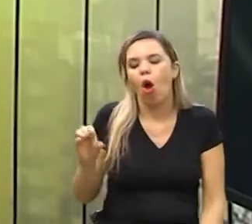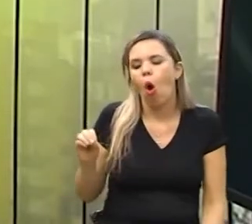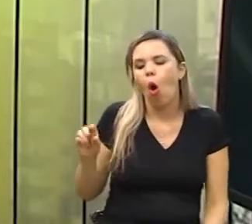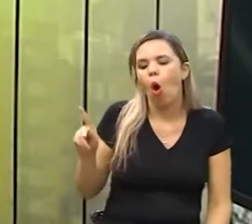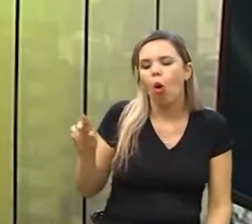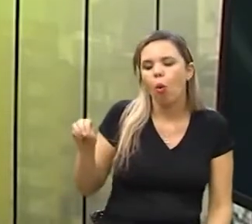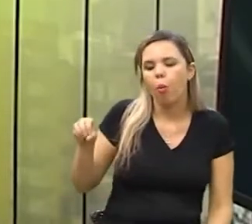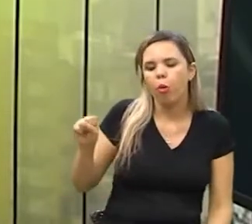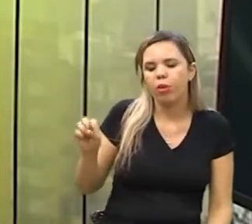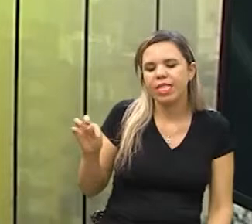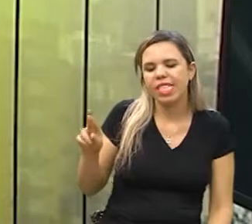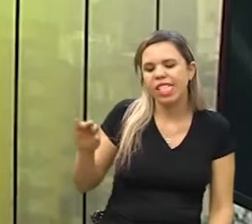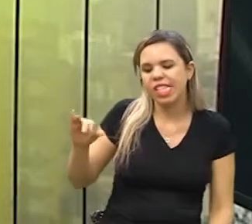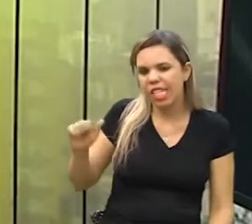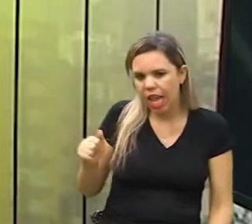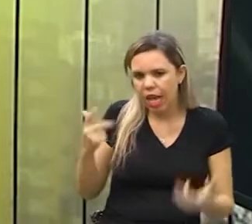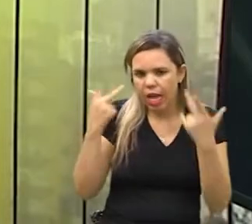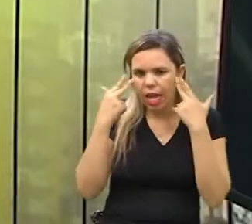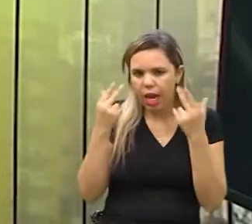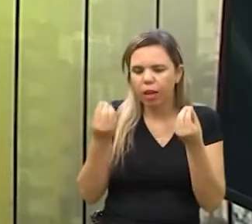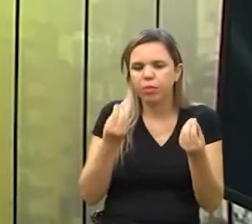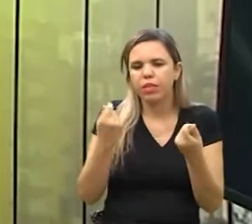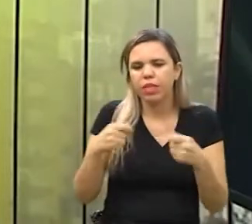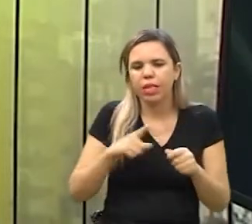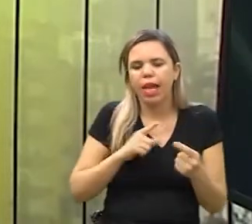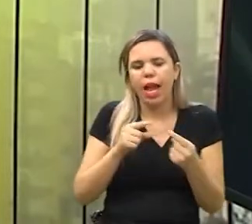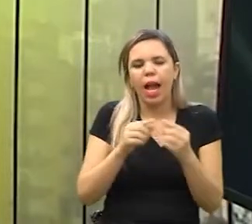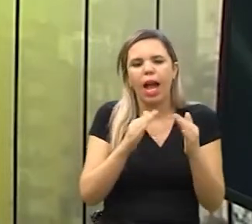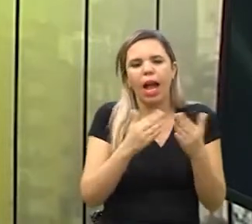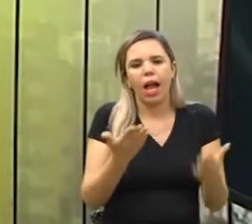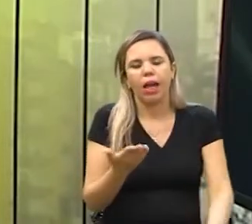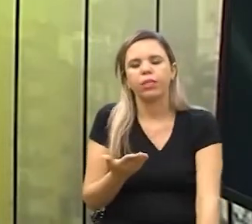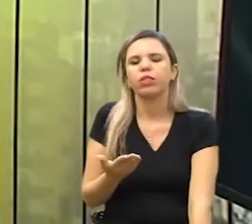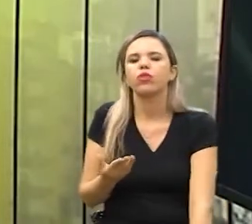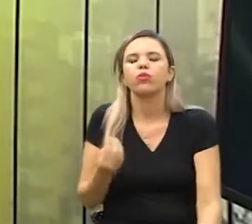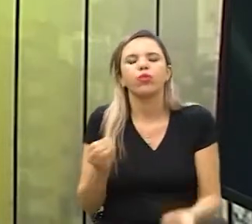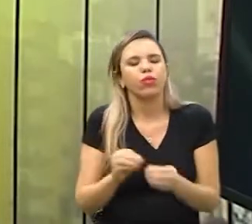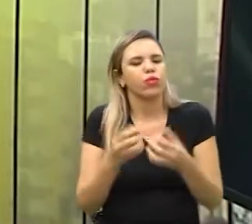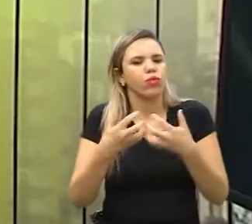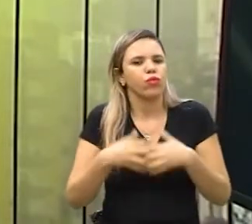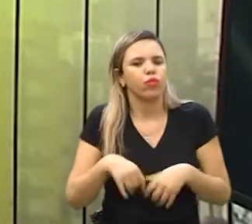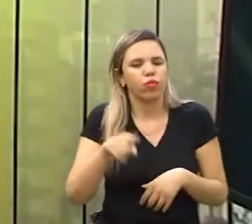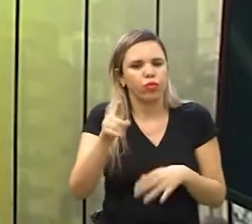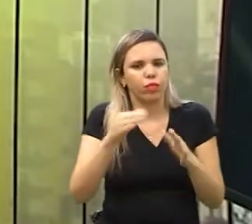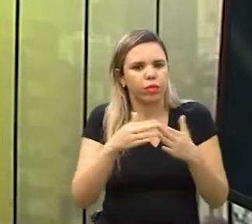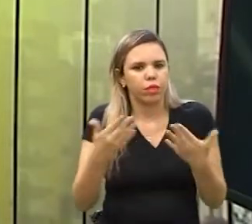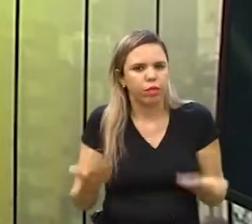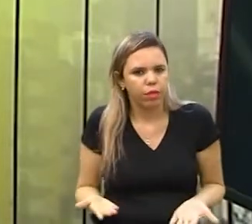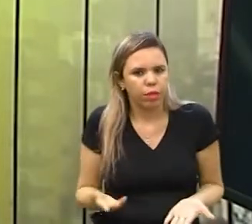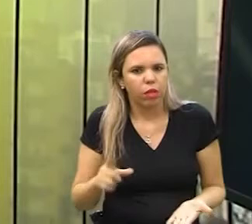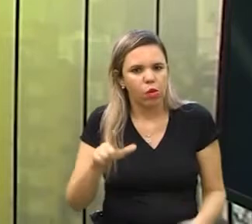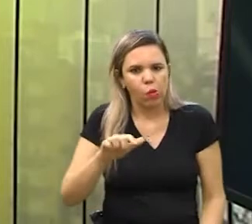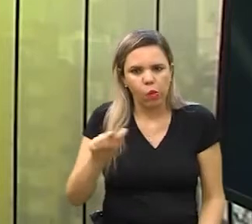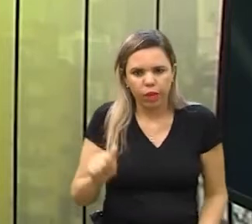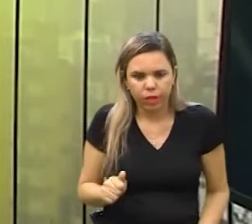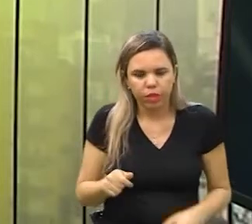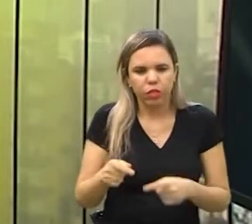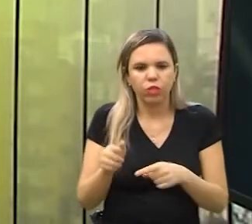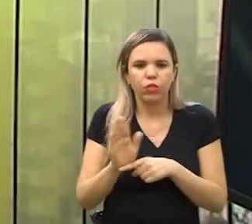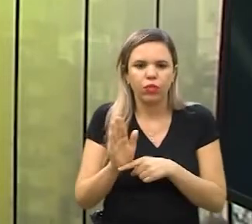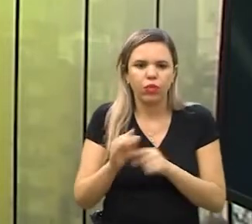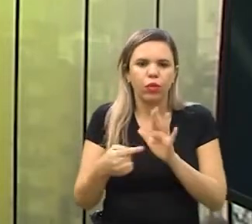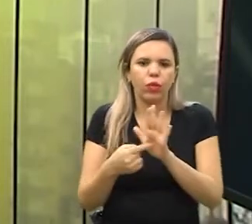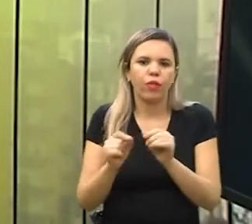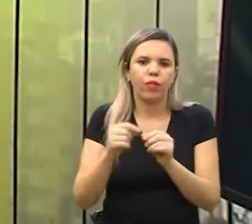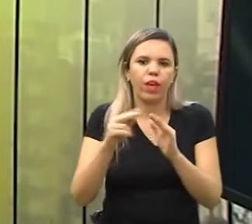uma composteira orgânica, o que é preciso para ter em casa, como é que funciona? Porque, você aí de casa, a Luísa mandou uns vídeos